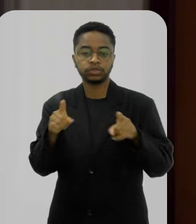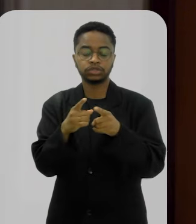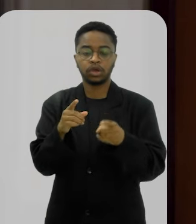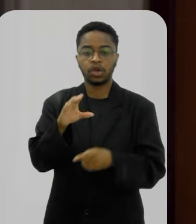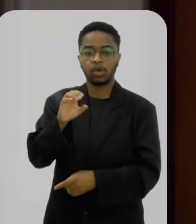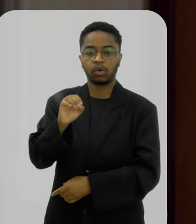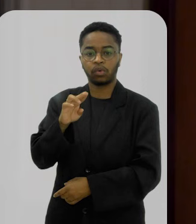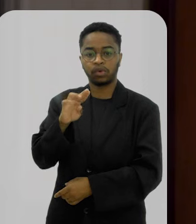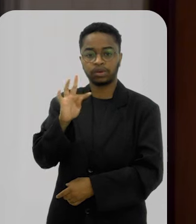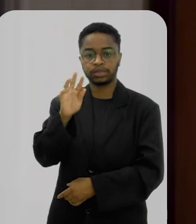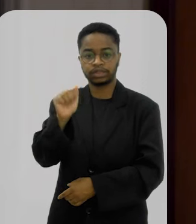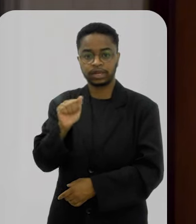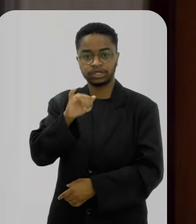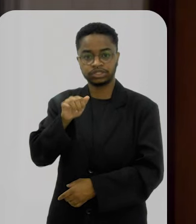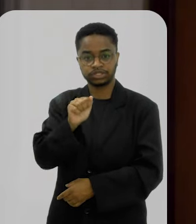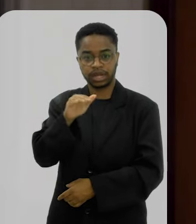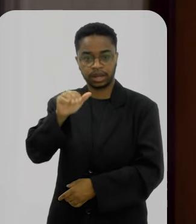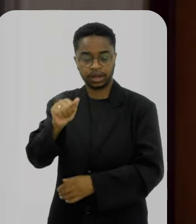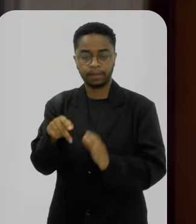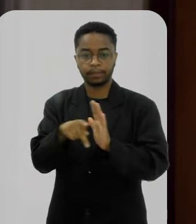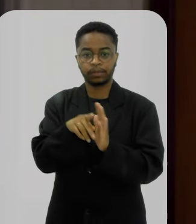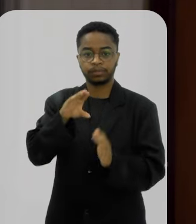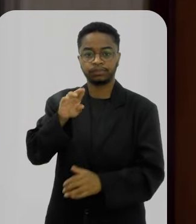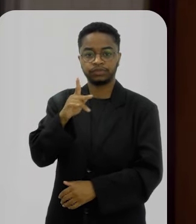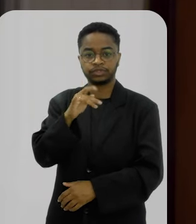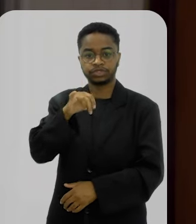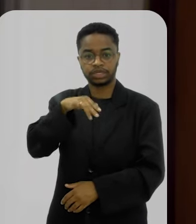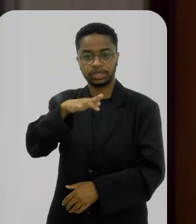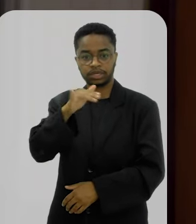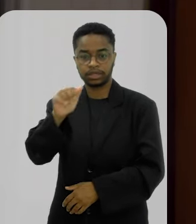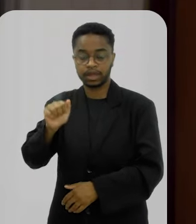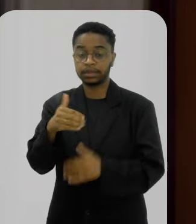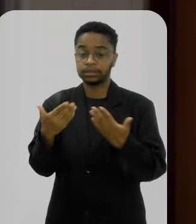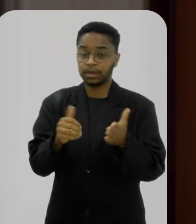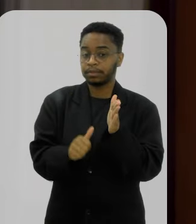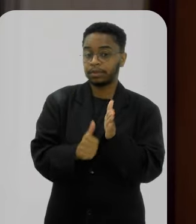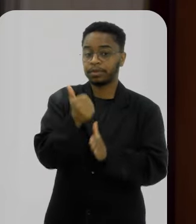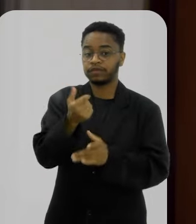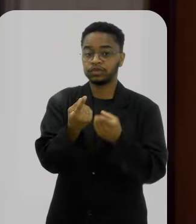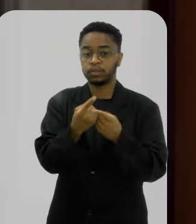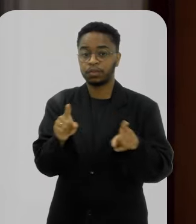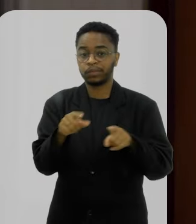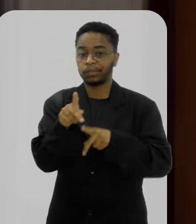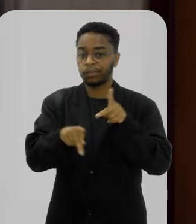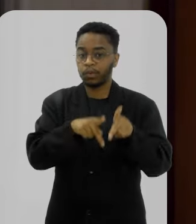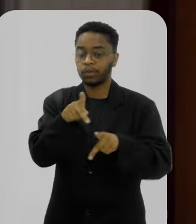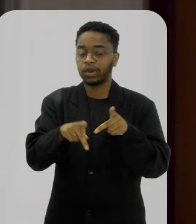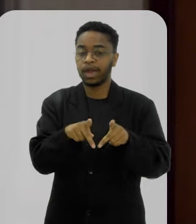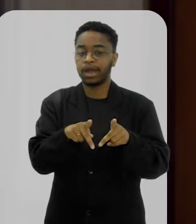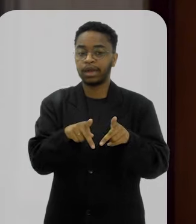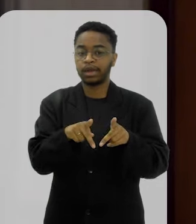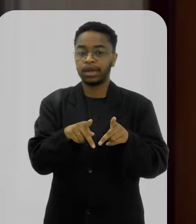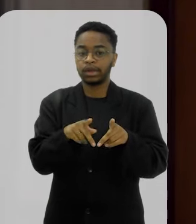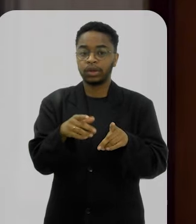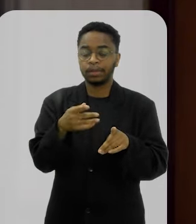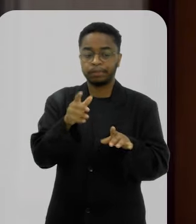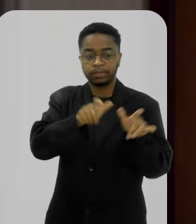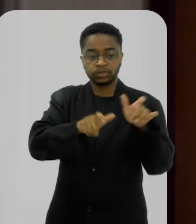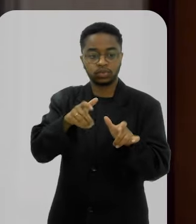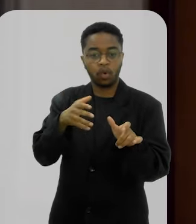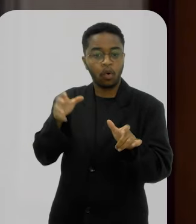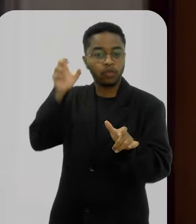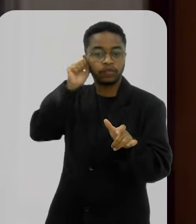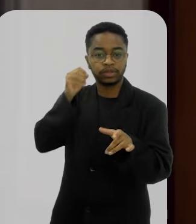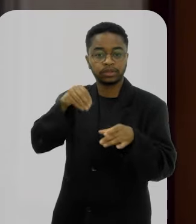música Corta-Jaca, da Chiquinha Gonzaga, e foi a primeira vez que uma música popular foi executada num espaço